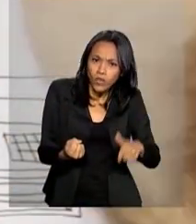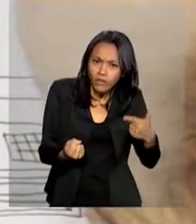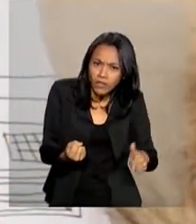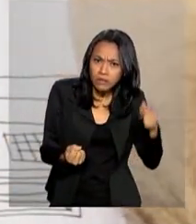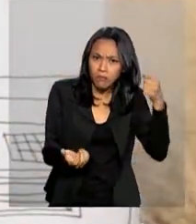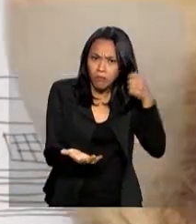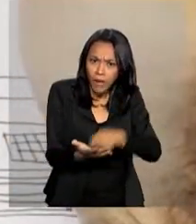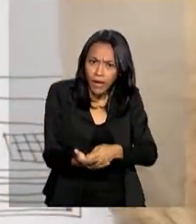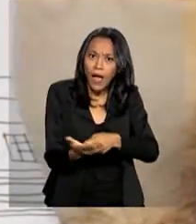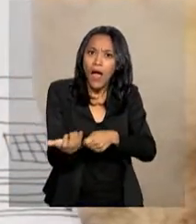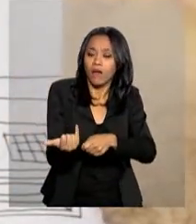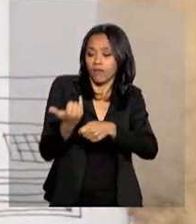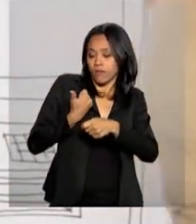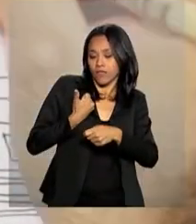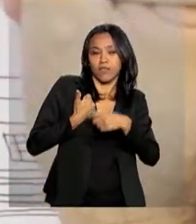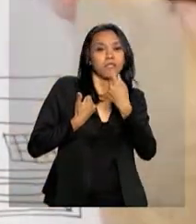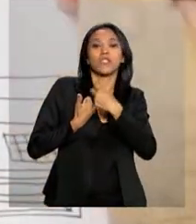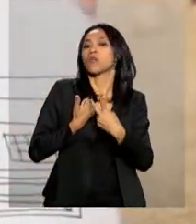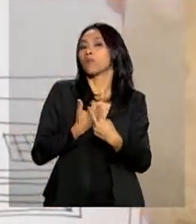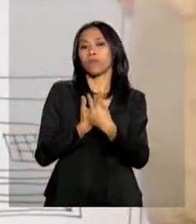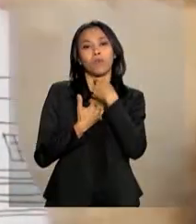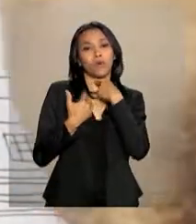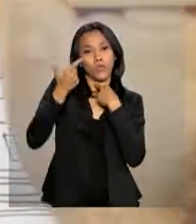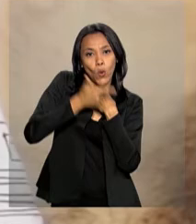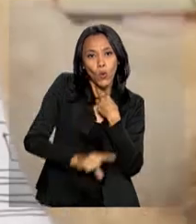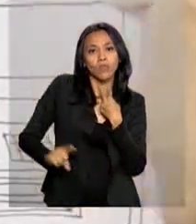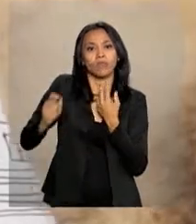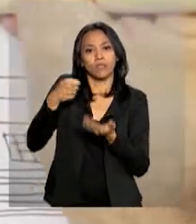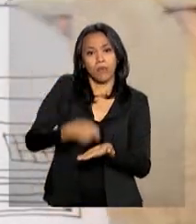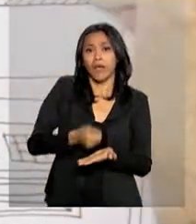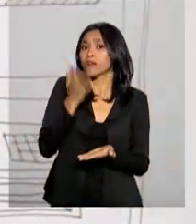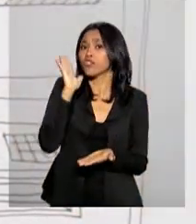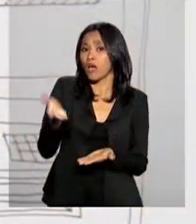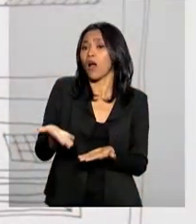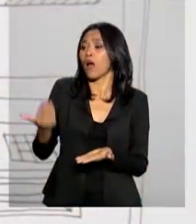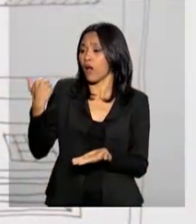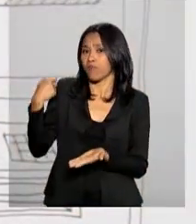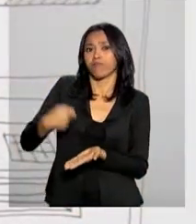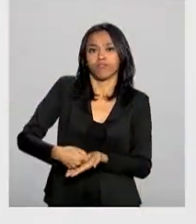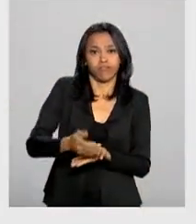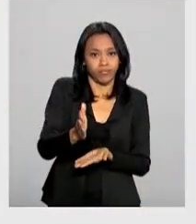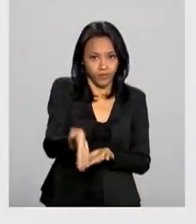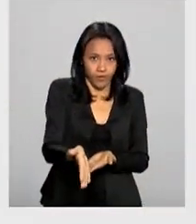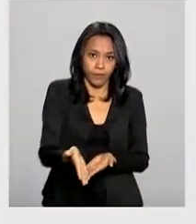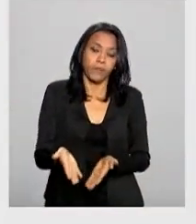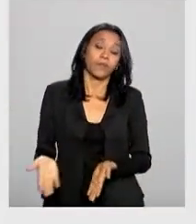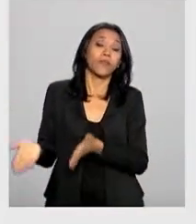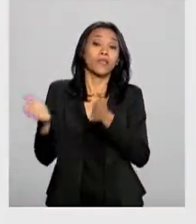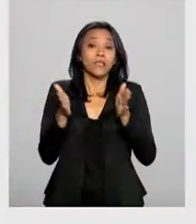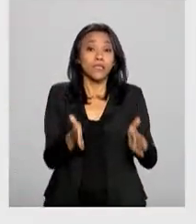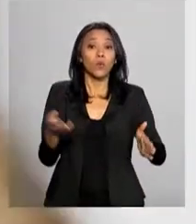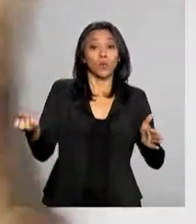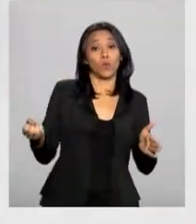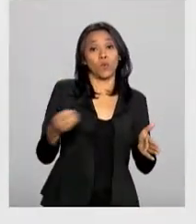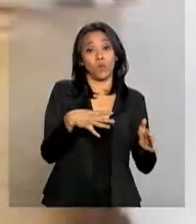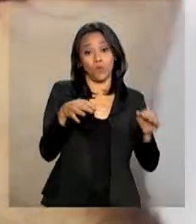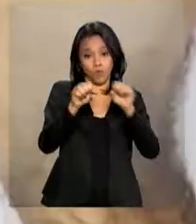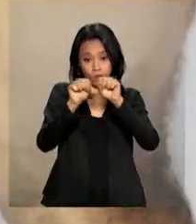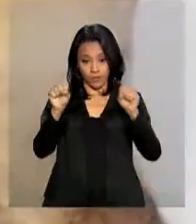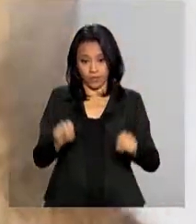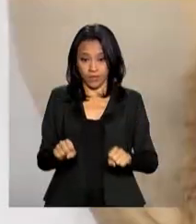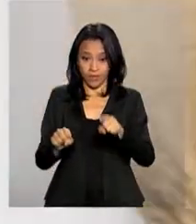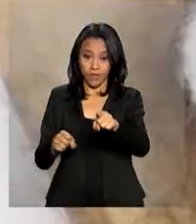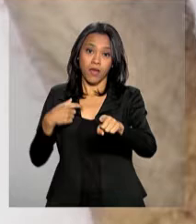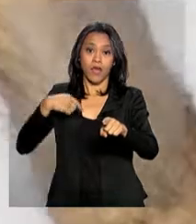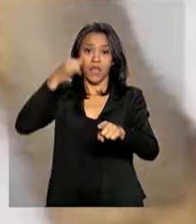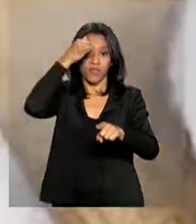receberá um aviso de que não é possível o pagamento do boleto já foi quitado o novo sistema acaba também com o